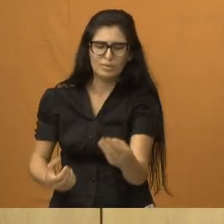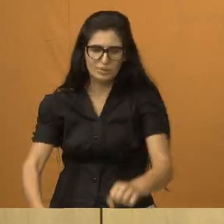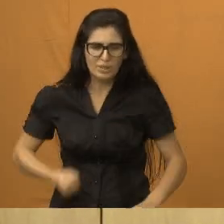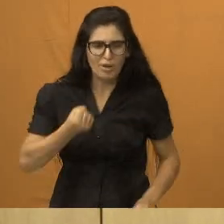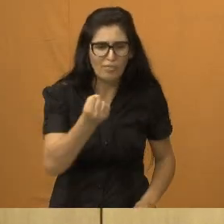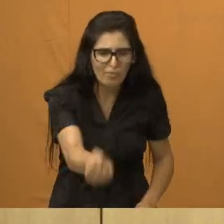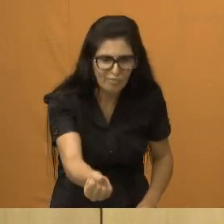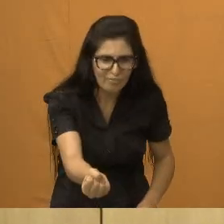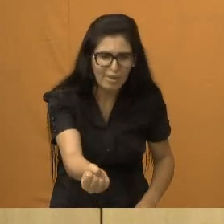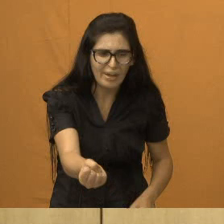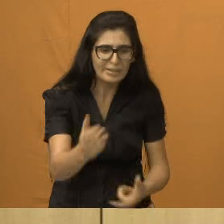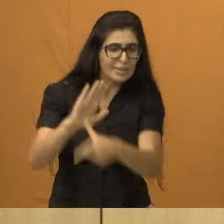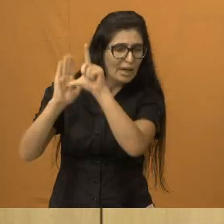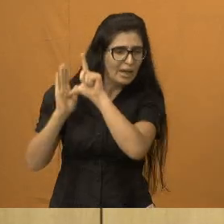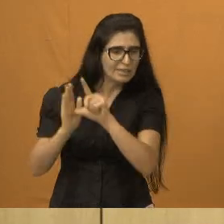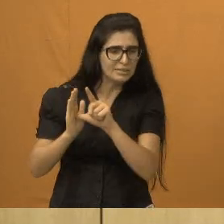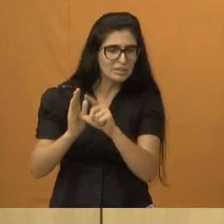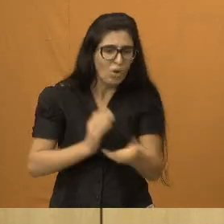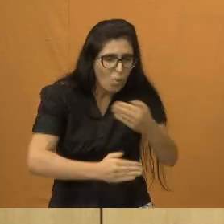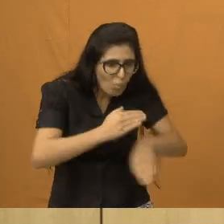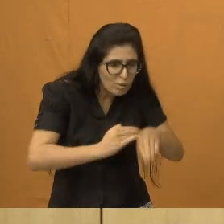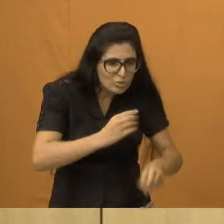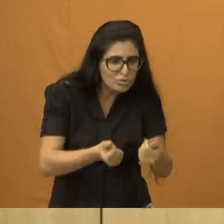devolvemos de economia para a prefeitura.